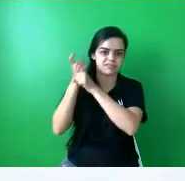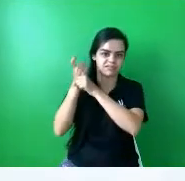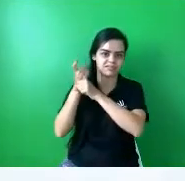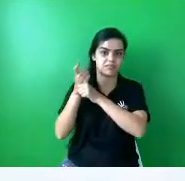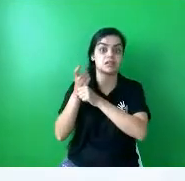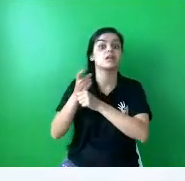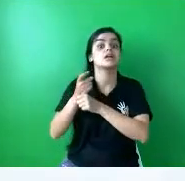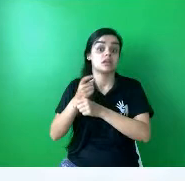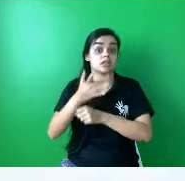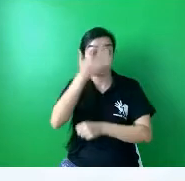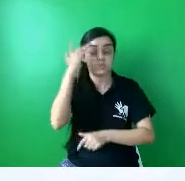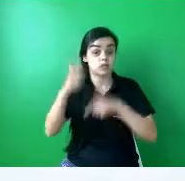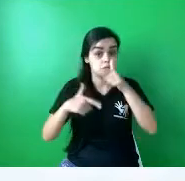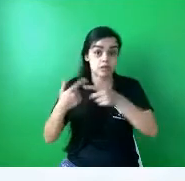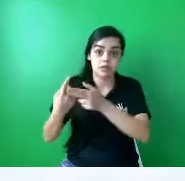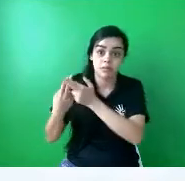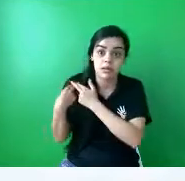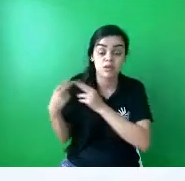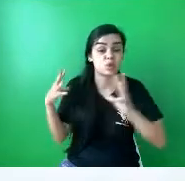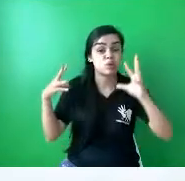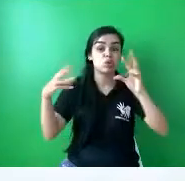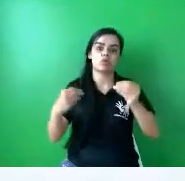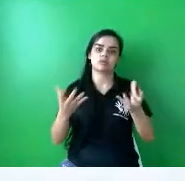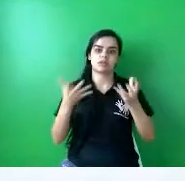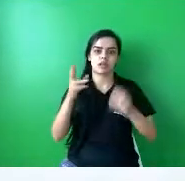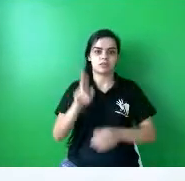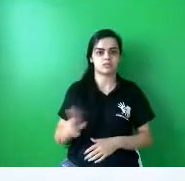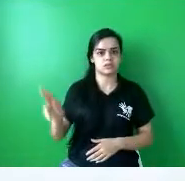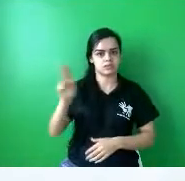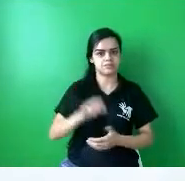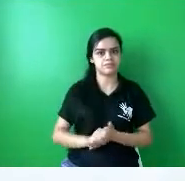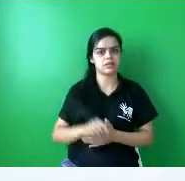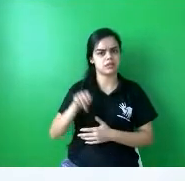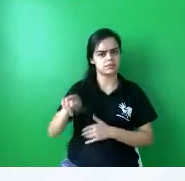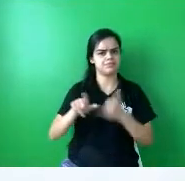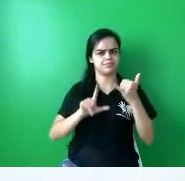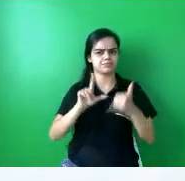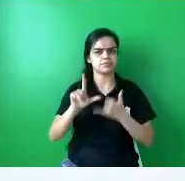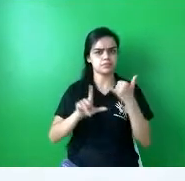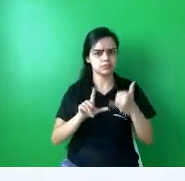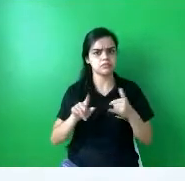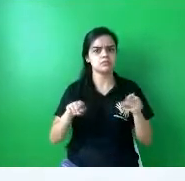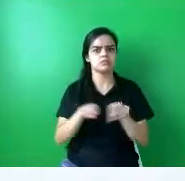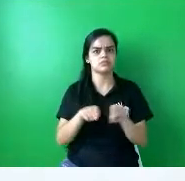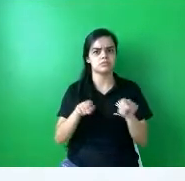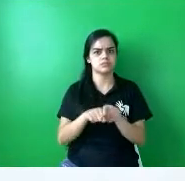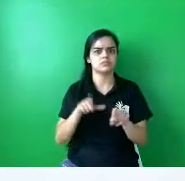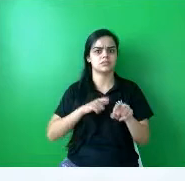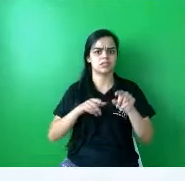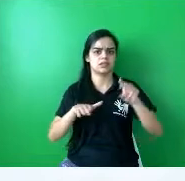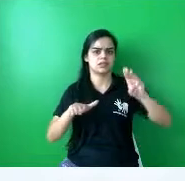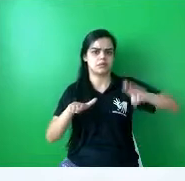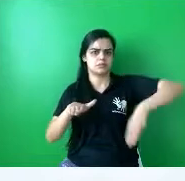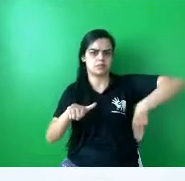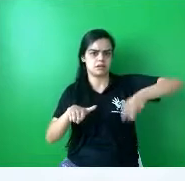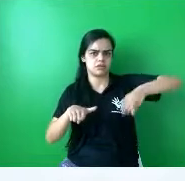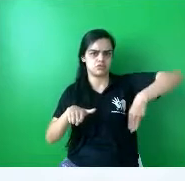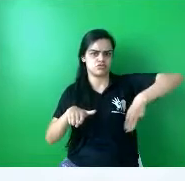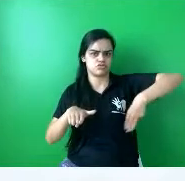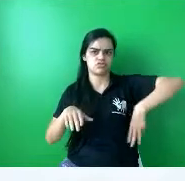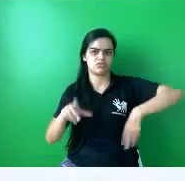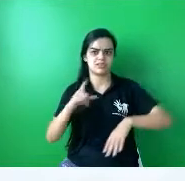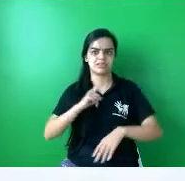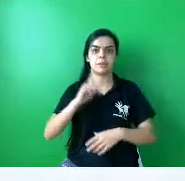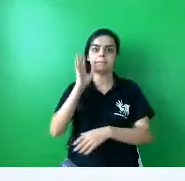a isso, O né? Que espaço de muitos querem utilizar. O espaço de lazer que nós temos lá, porque nós, em Matinhos, nós temos um complexo